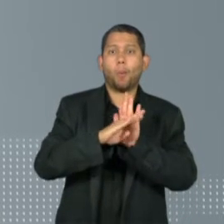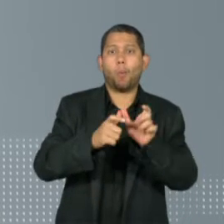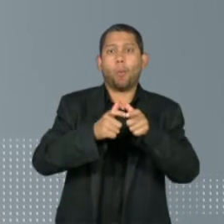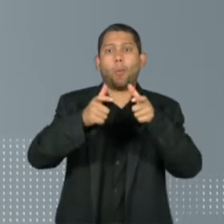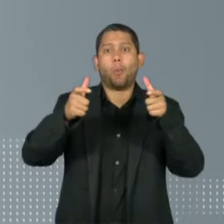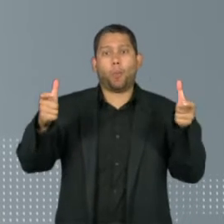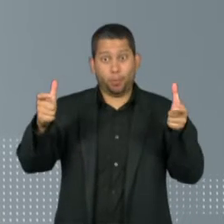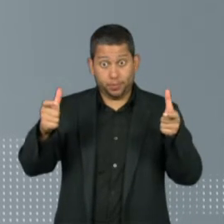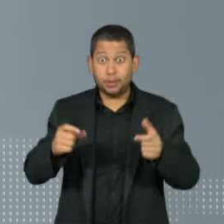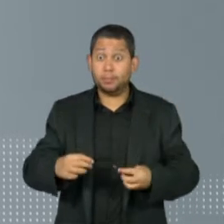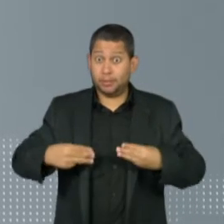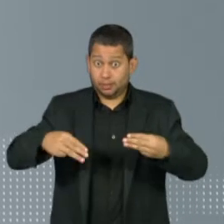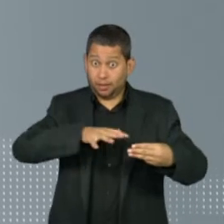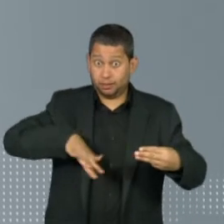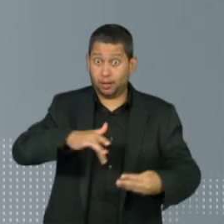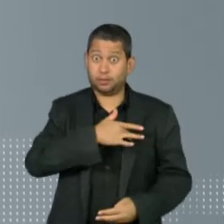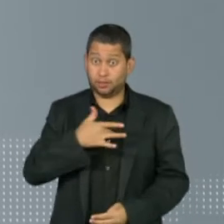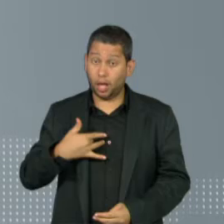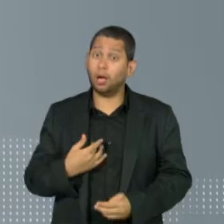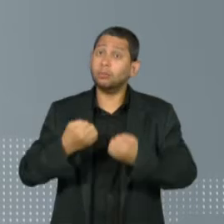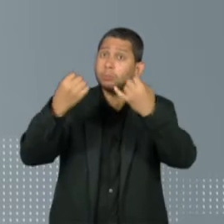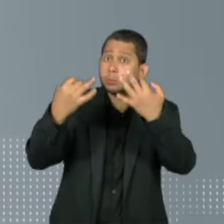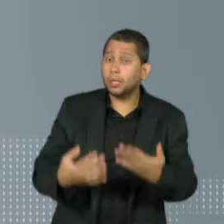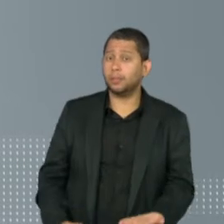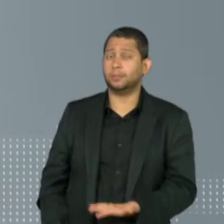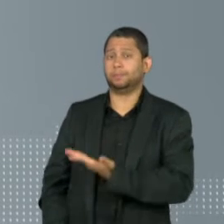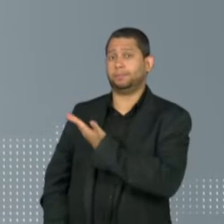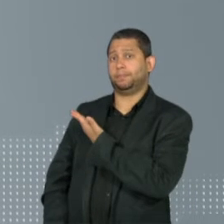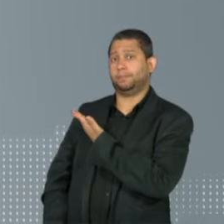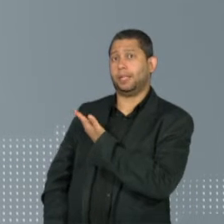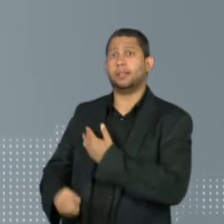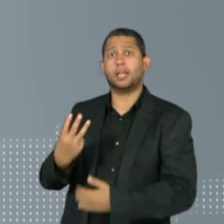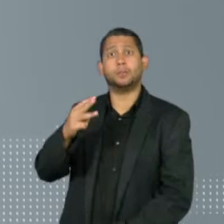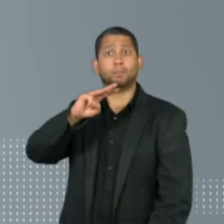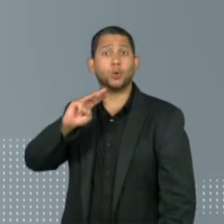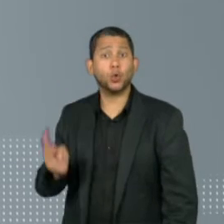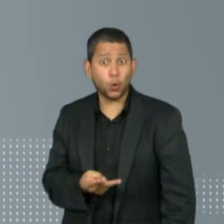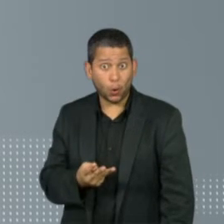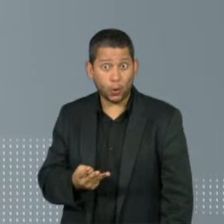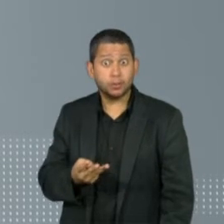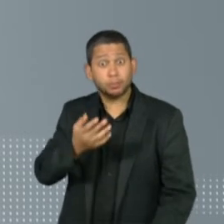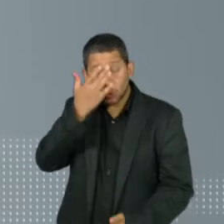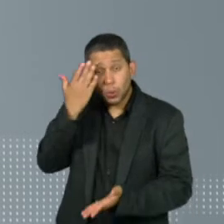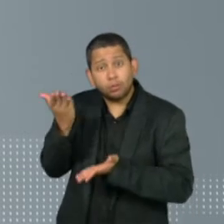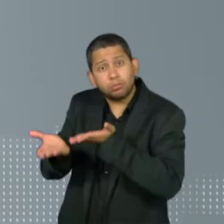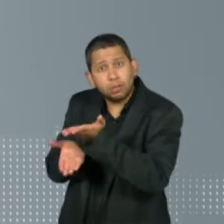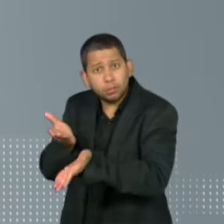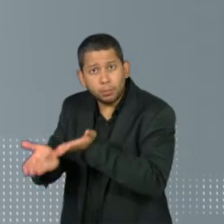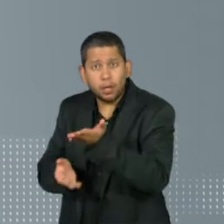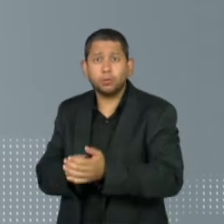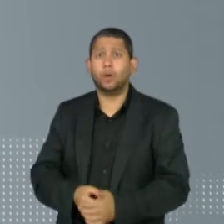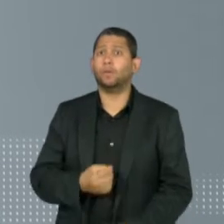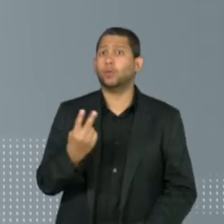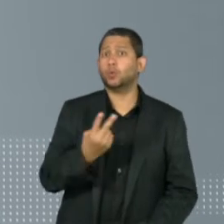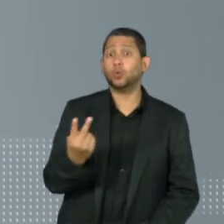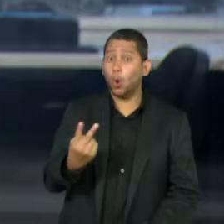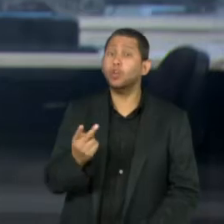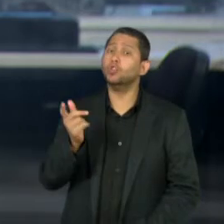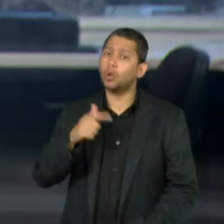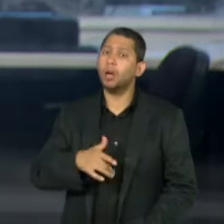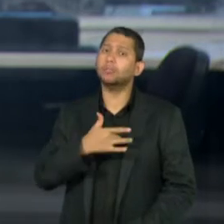quase 3 milhões e 200 mil pacientes em acompanhamento e mais de 22 milhões e 700 mil